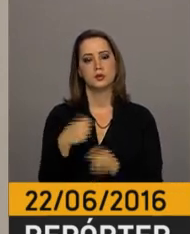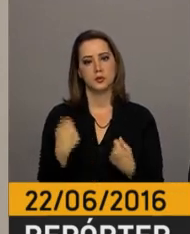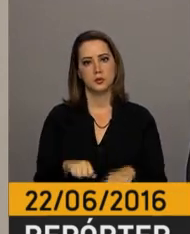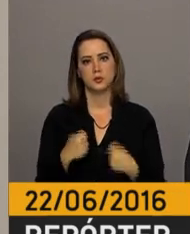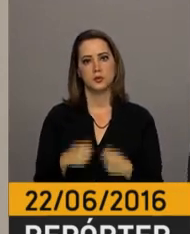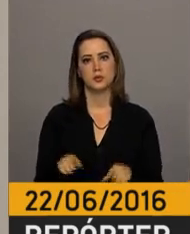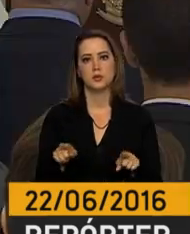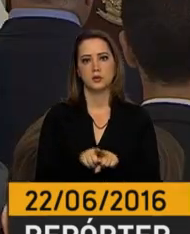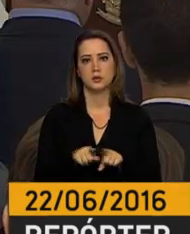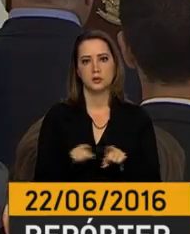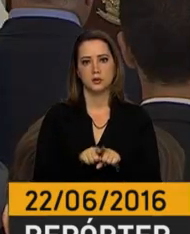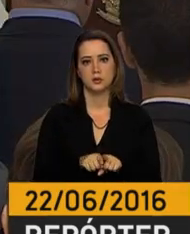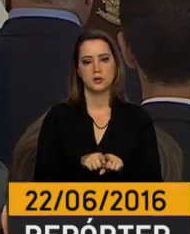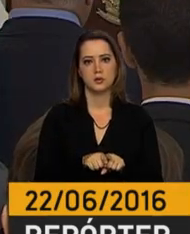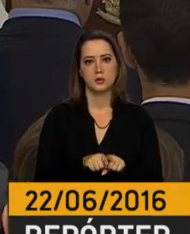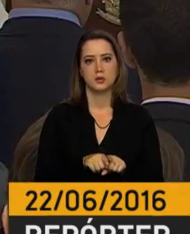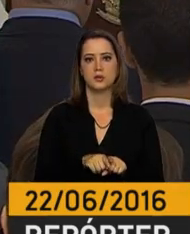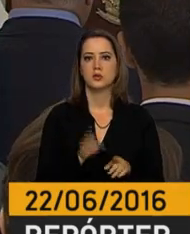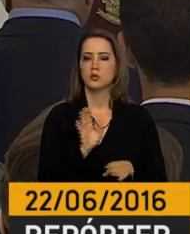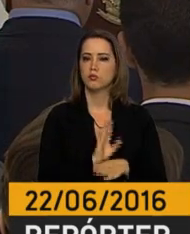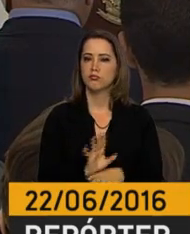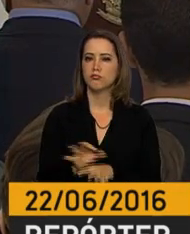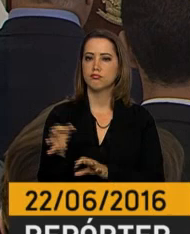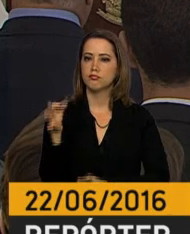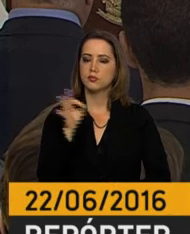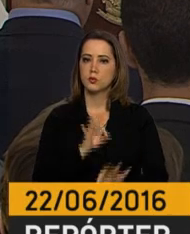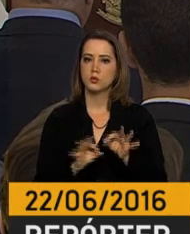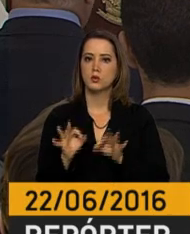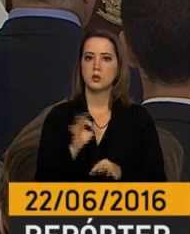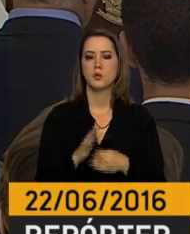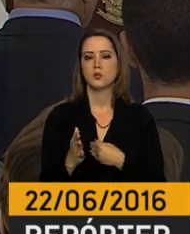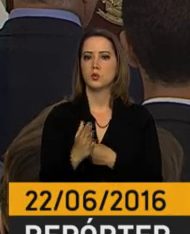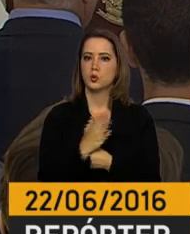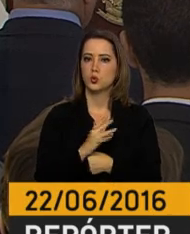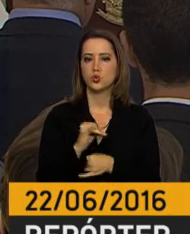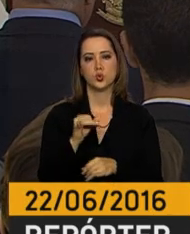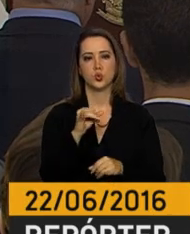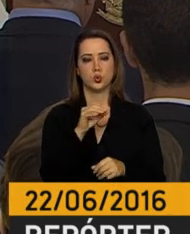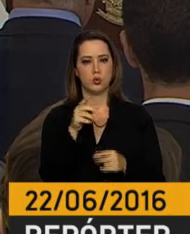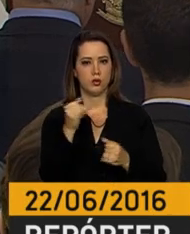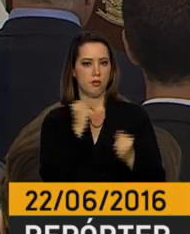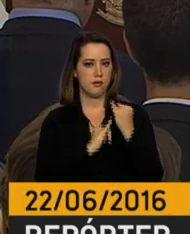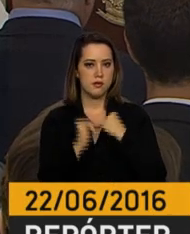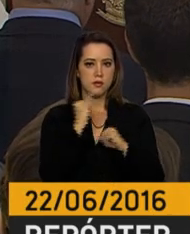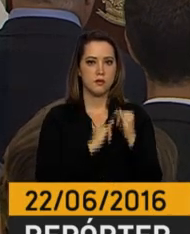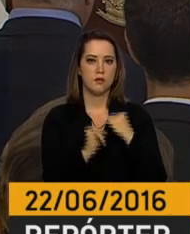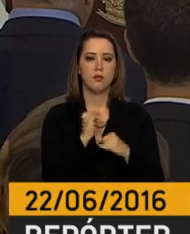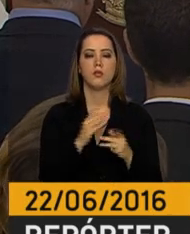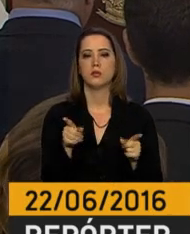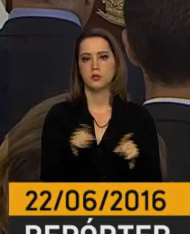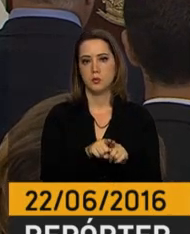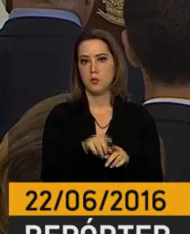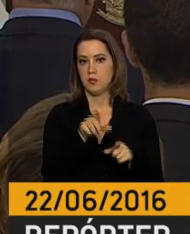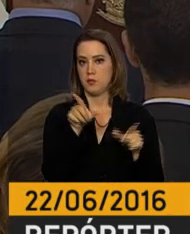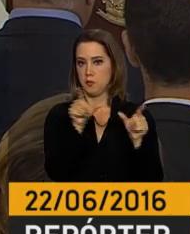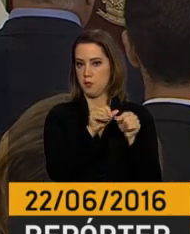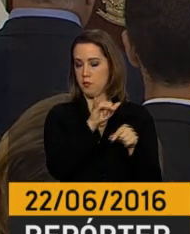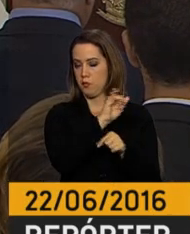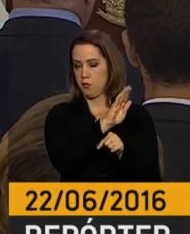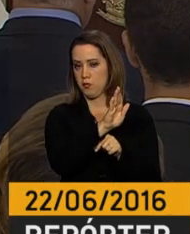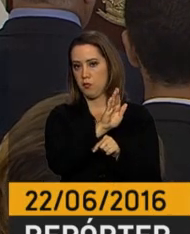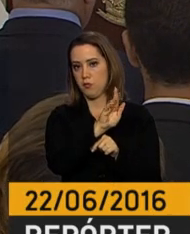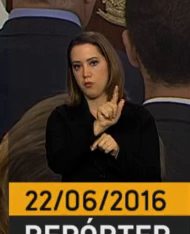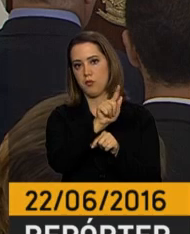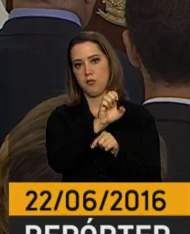também que nós tenhamos os os instrumentos fornecidos pelas estat pelo trabalho do IBGE para que nós possamos